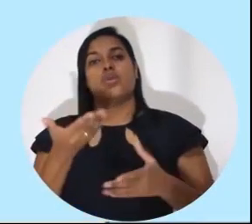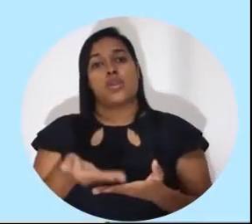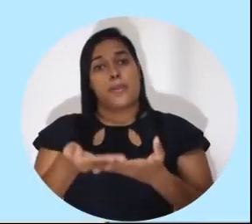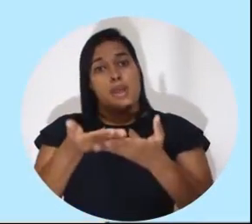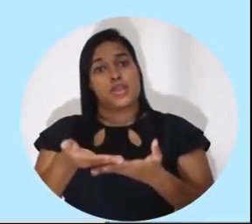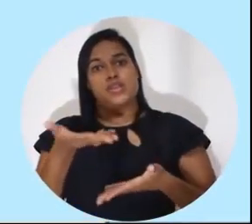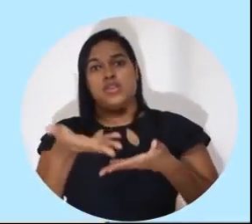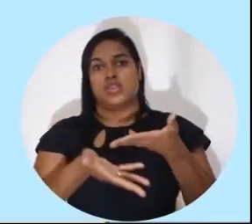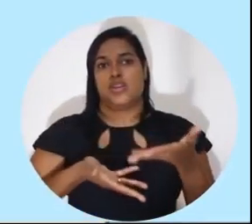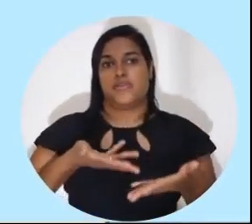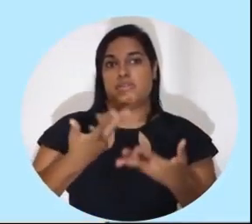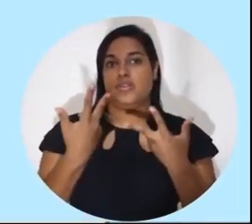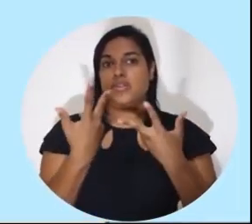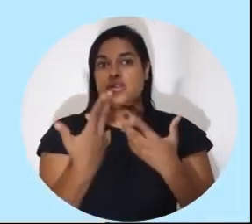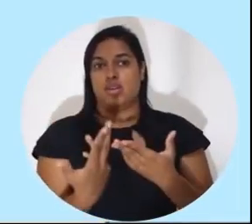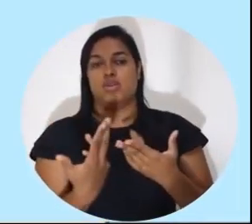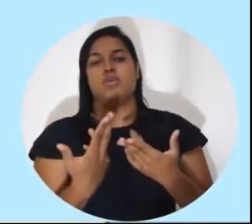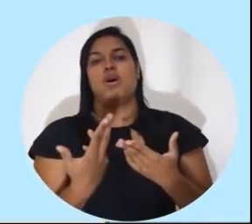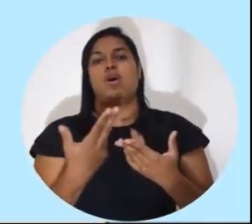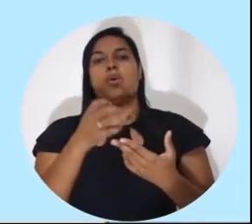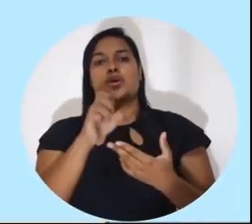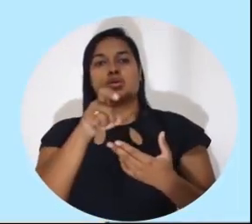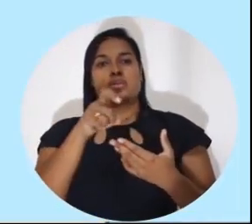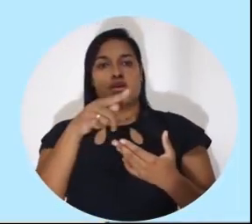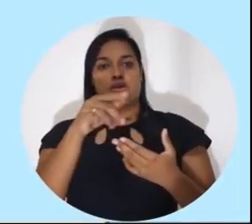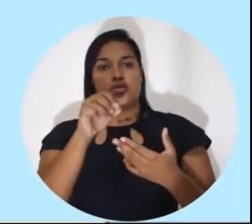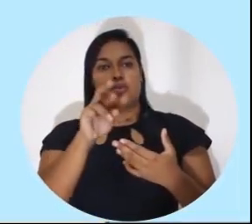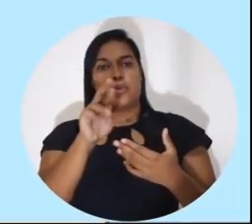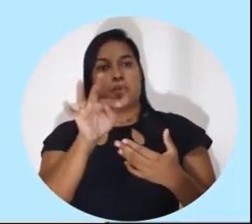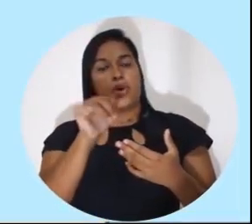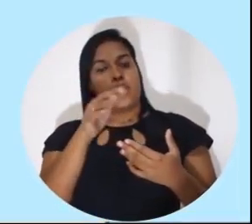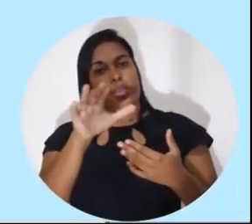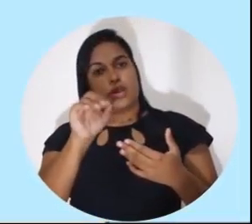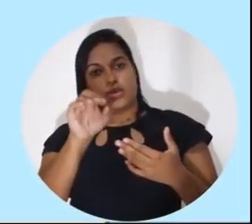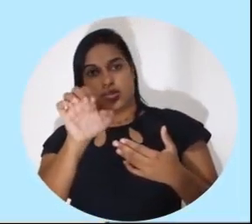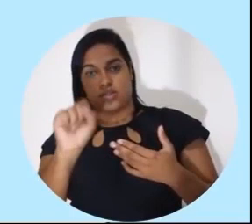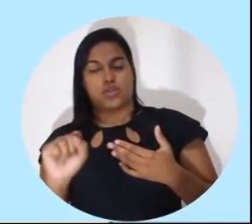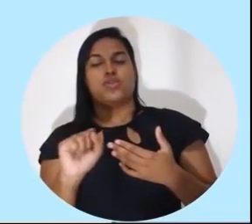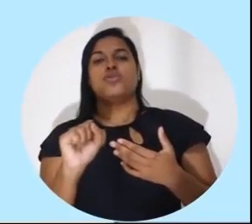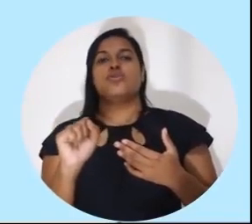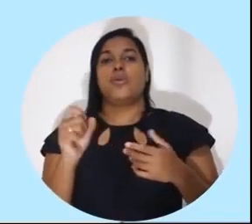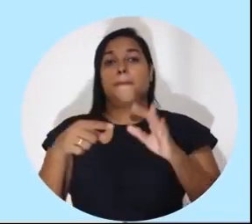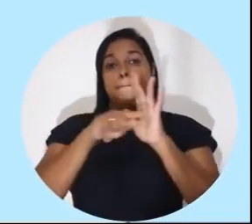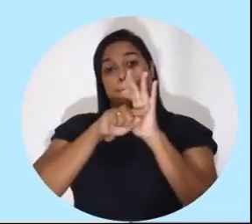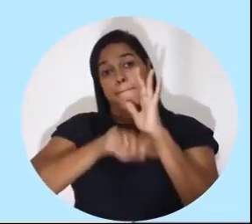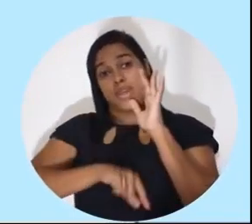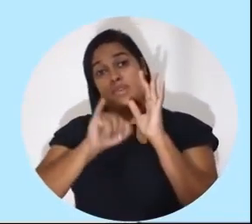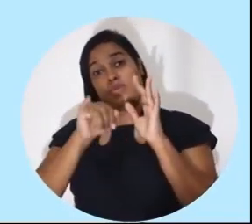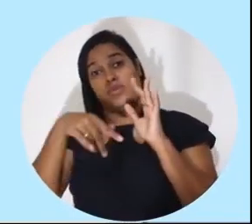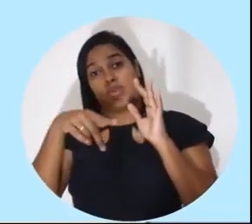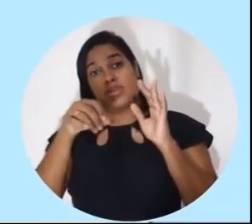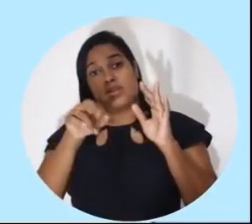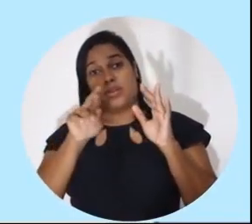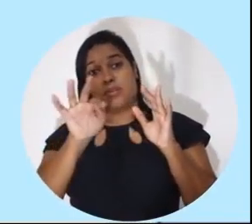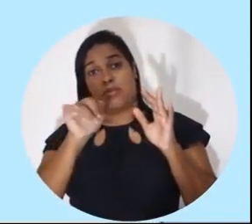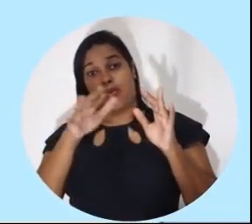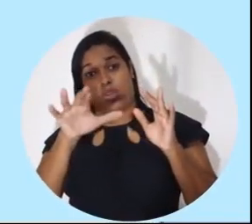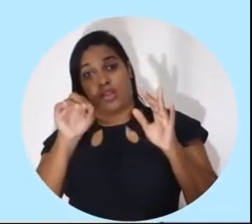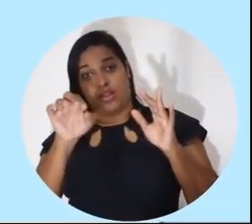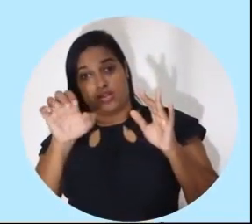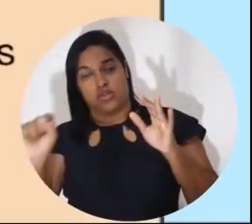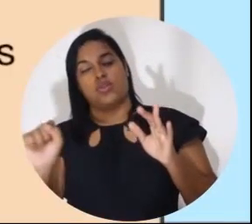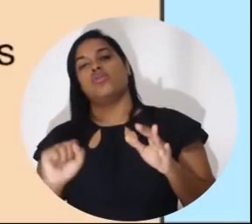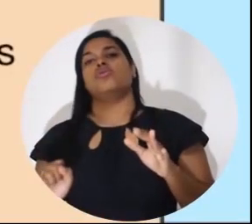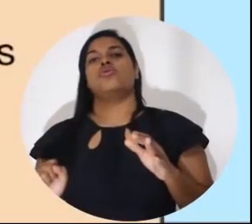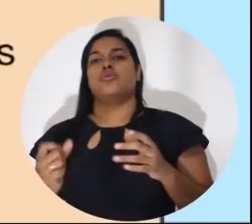de serviços é igual às exportações de serviços menos as importações. Na conta